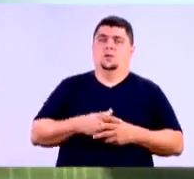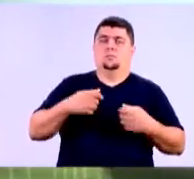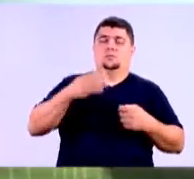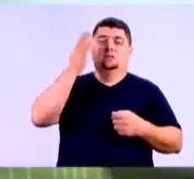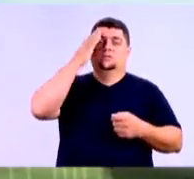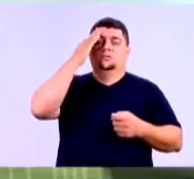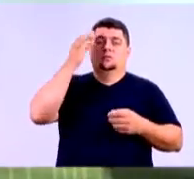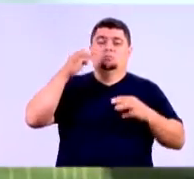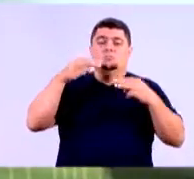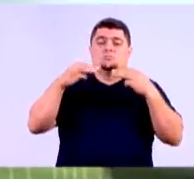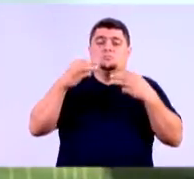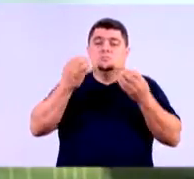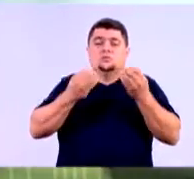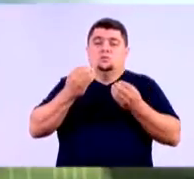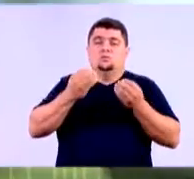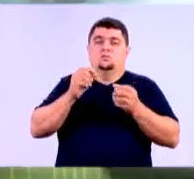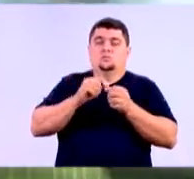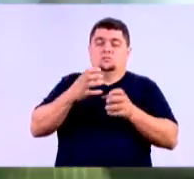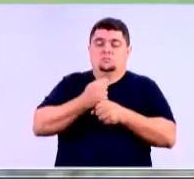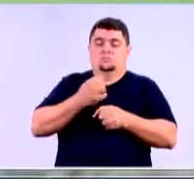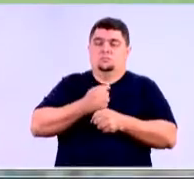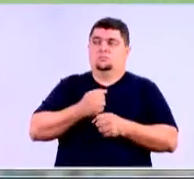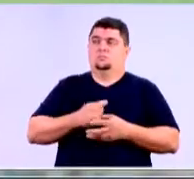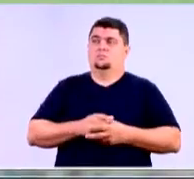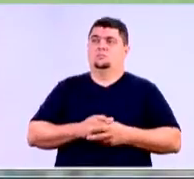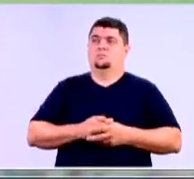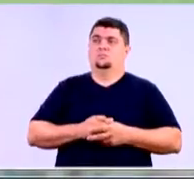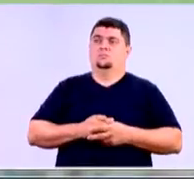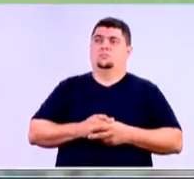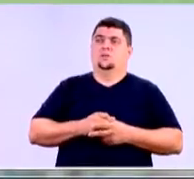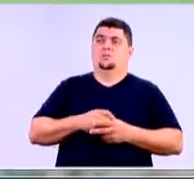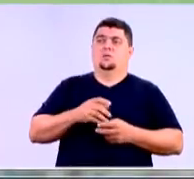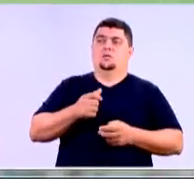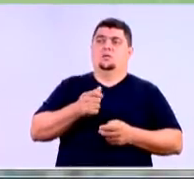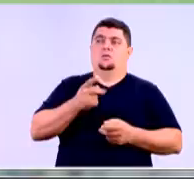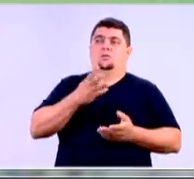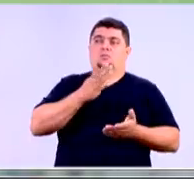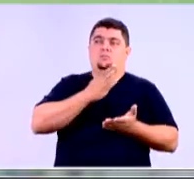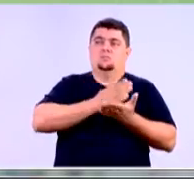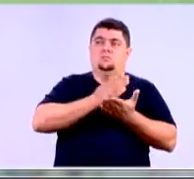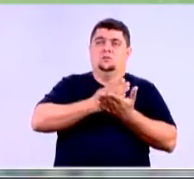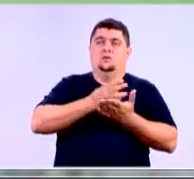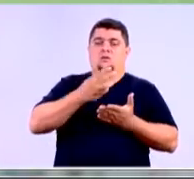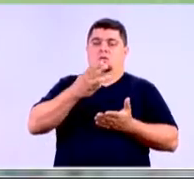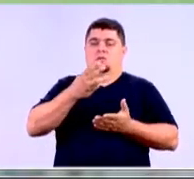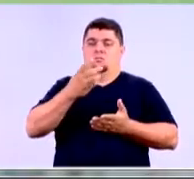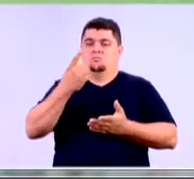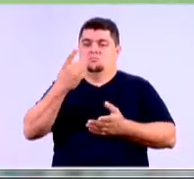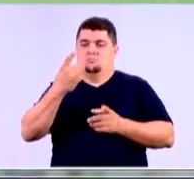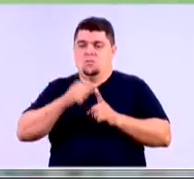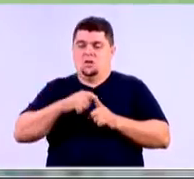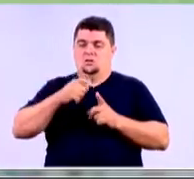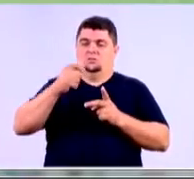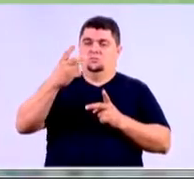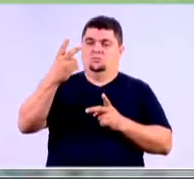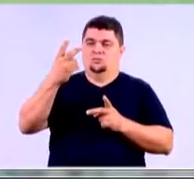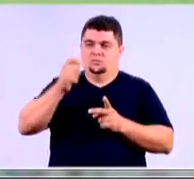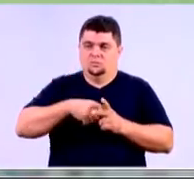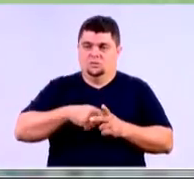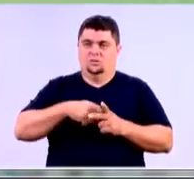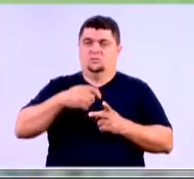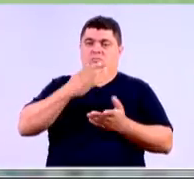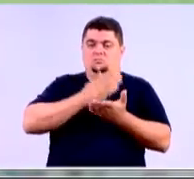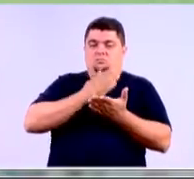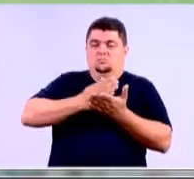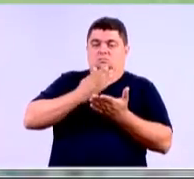metodologia para calcular isso. Além disso, prazos e planos de financiamento, se é em 30, 60, 90 dias, 1, 2